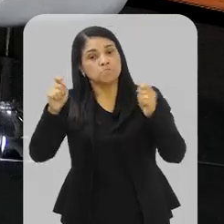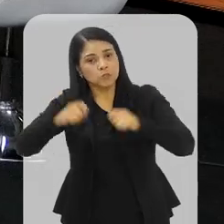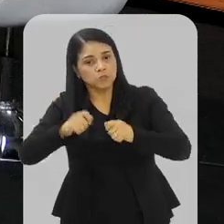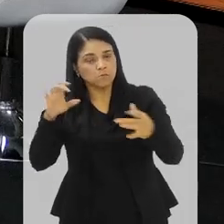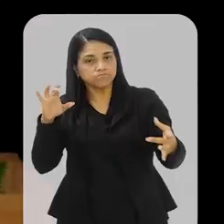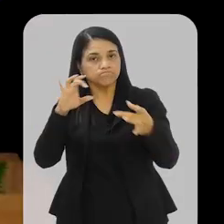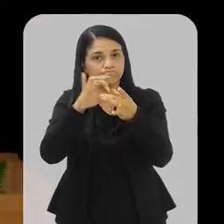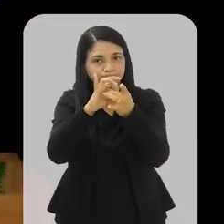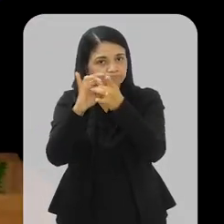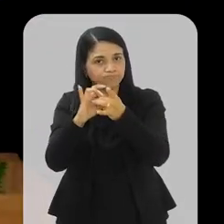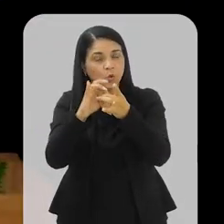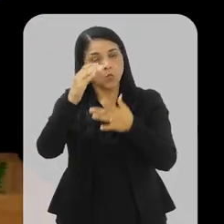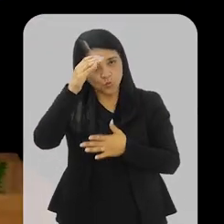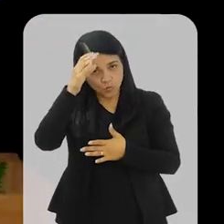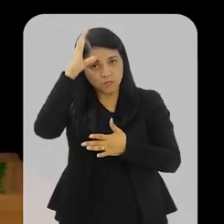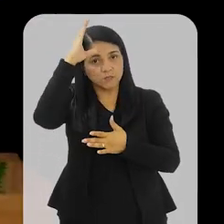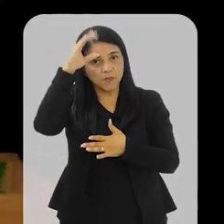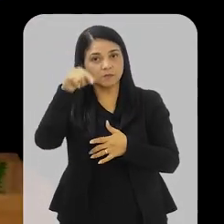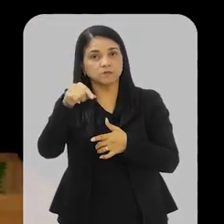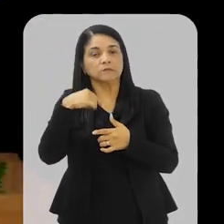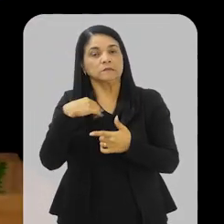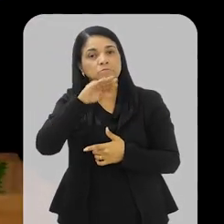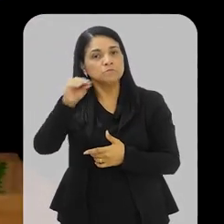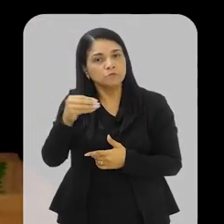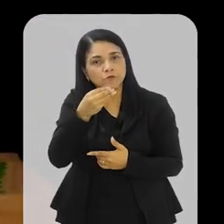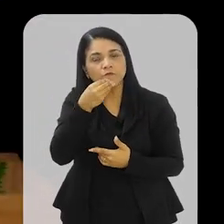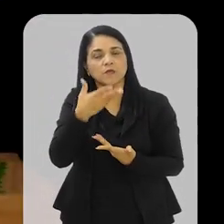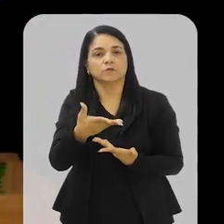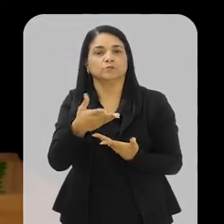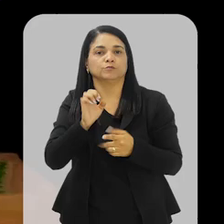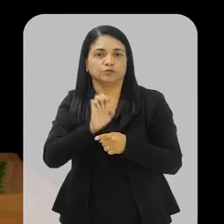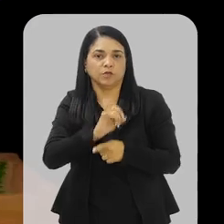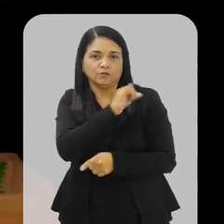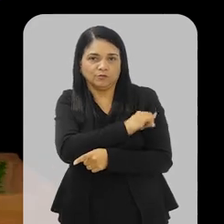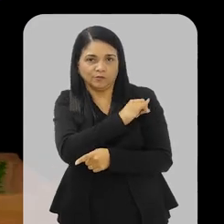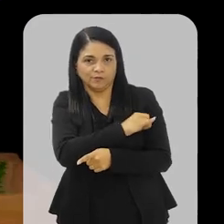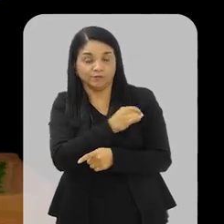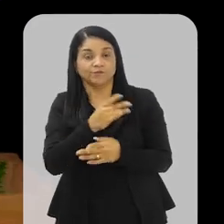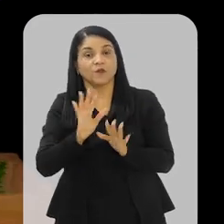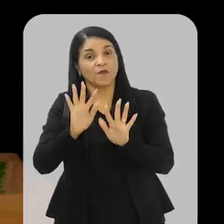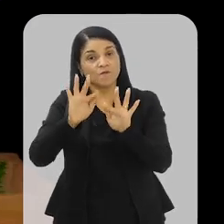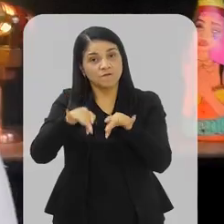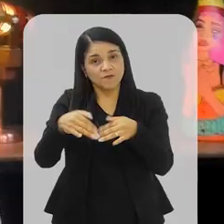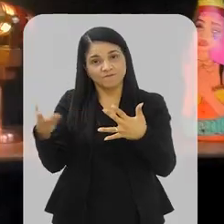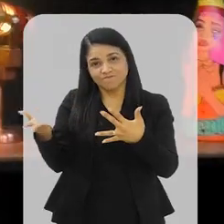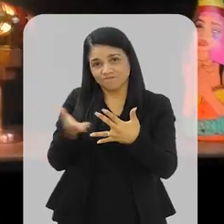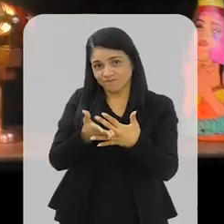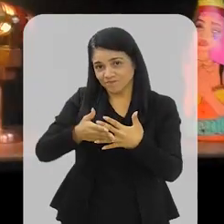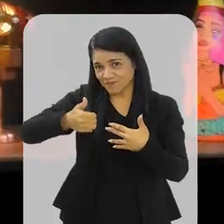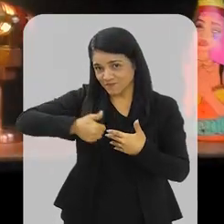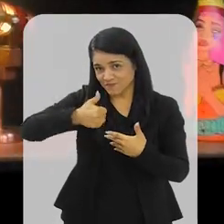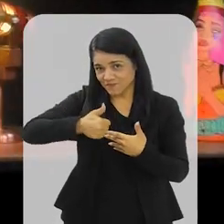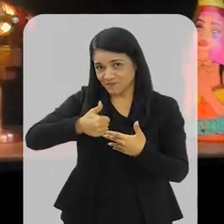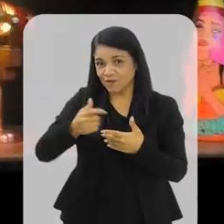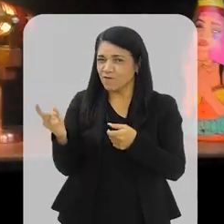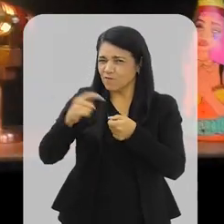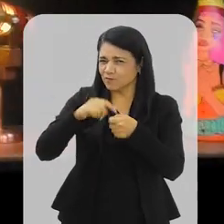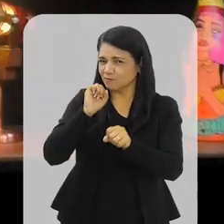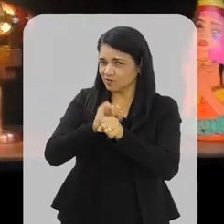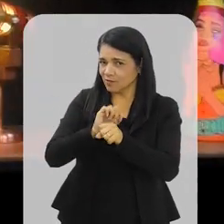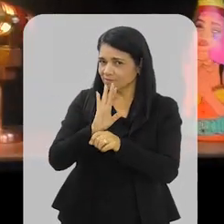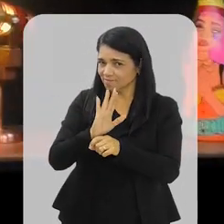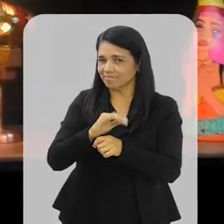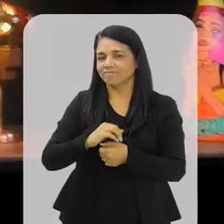país para que possamos unificar esse conhecimento e trazer um bom proveito para o nosso estado chegamos ao fim do primeiro